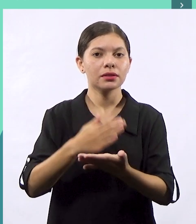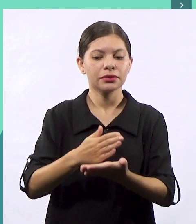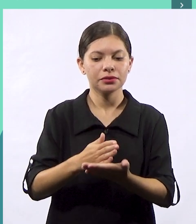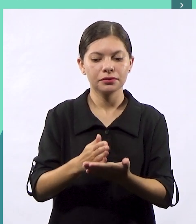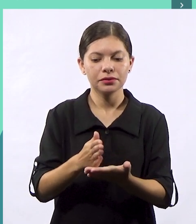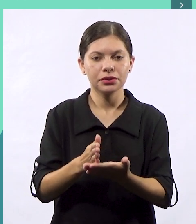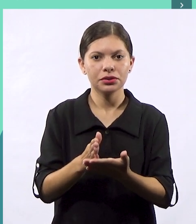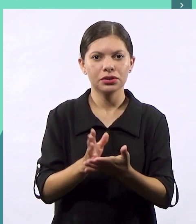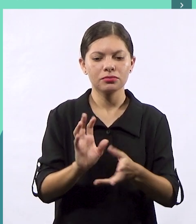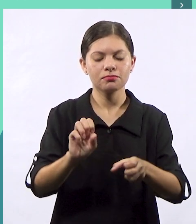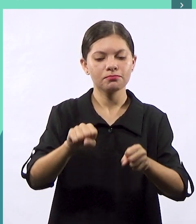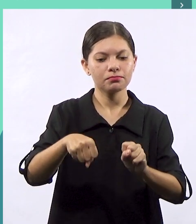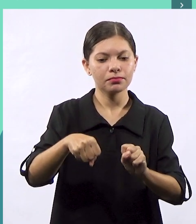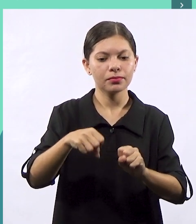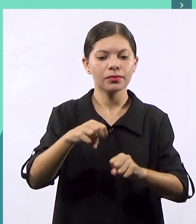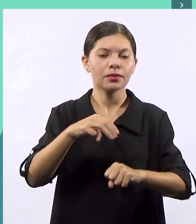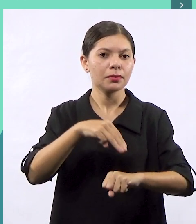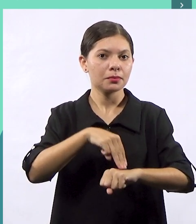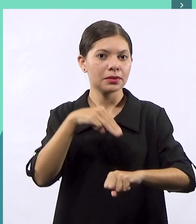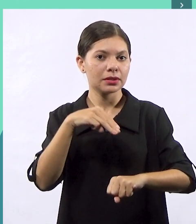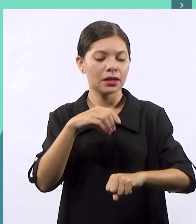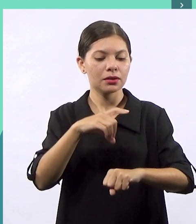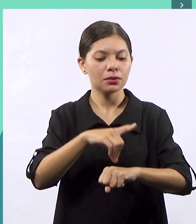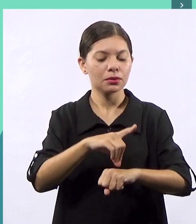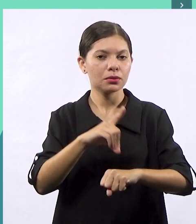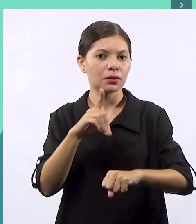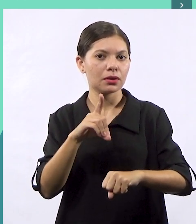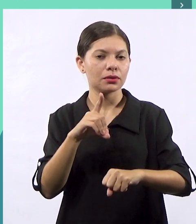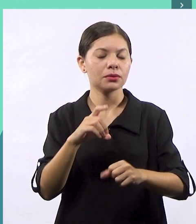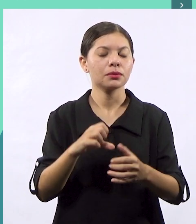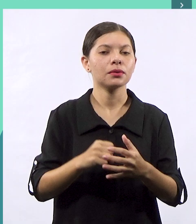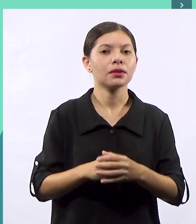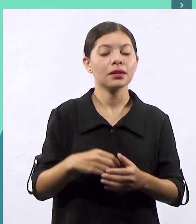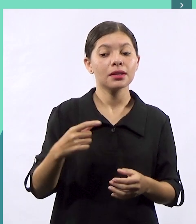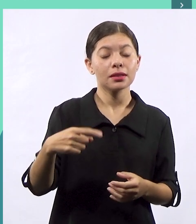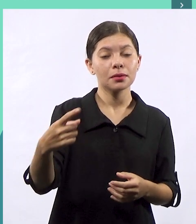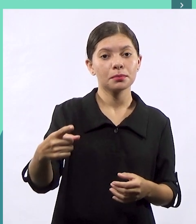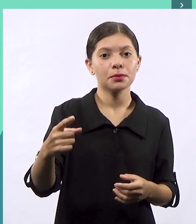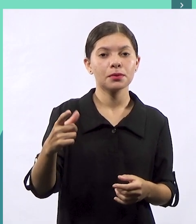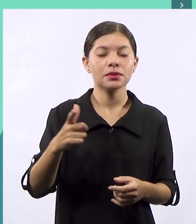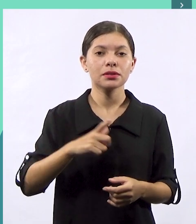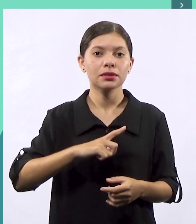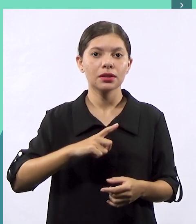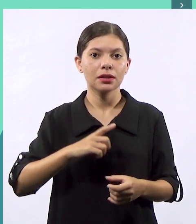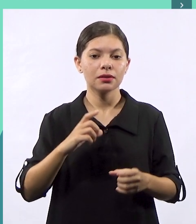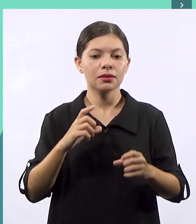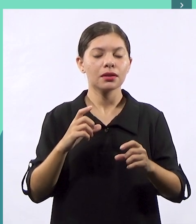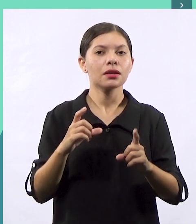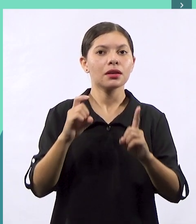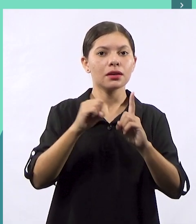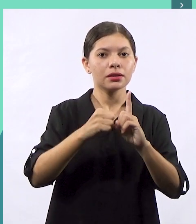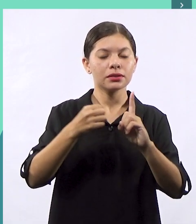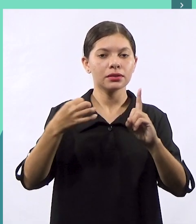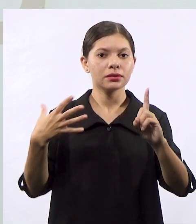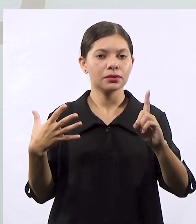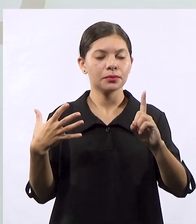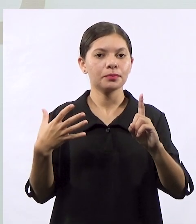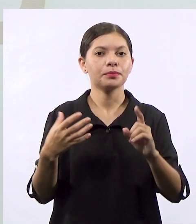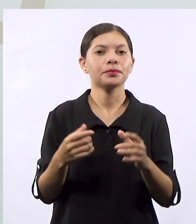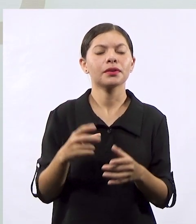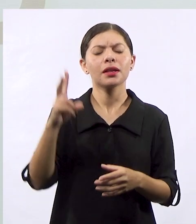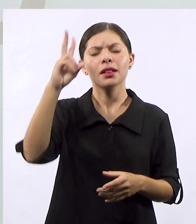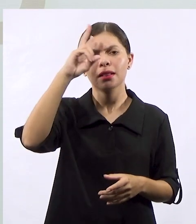em a especialização, mestrado e doutorado, e depois eu tenho a extensão.